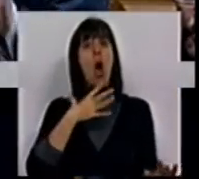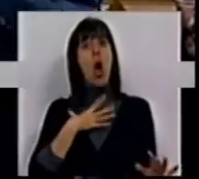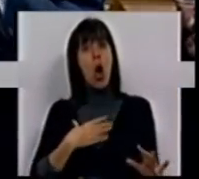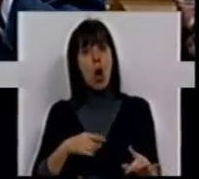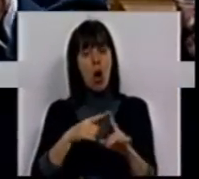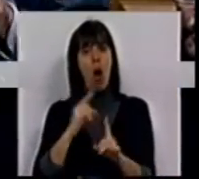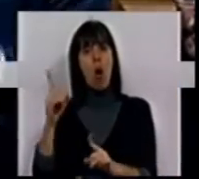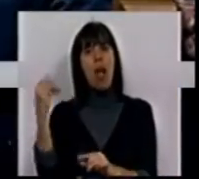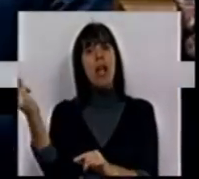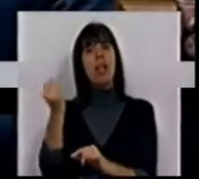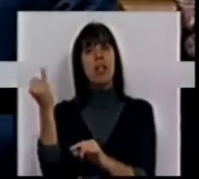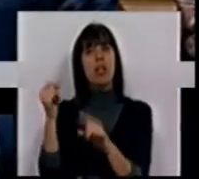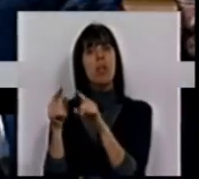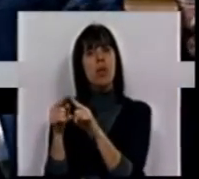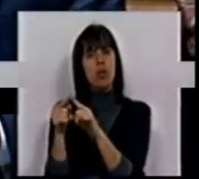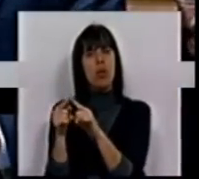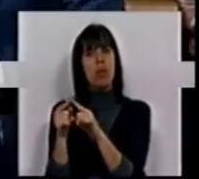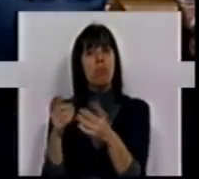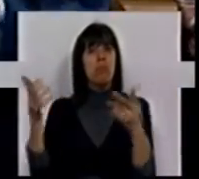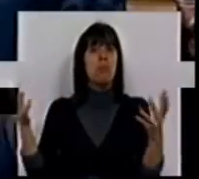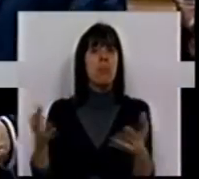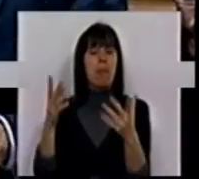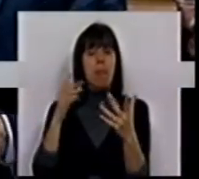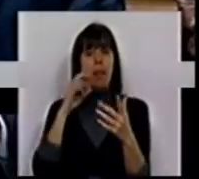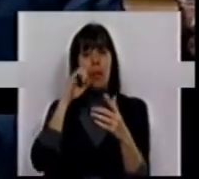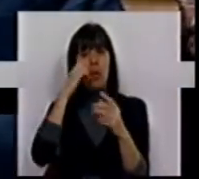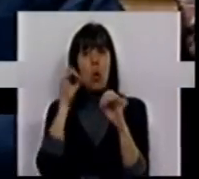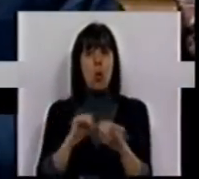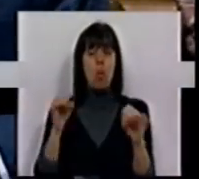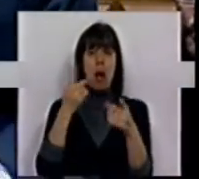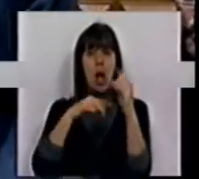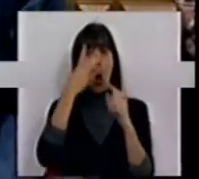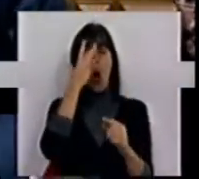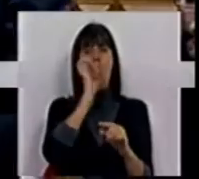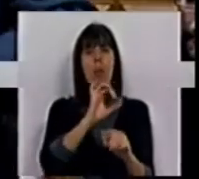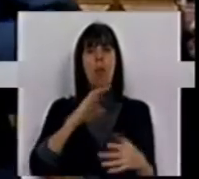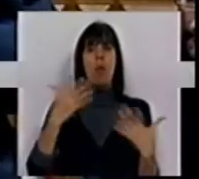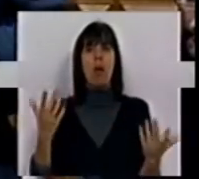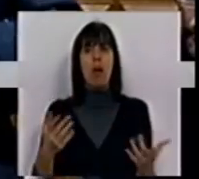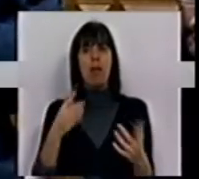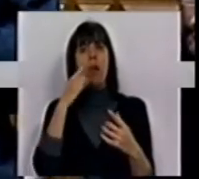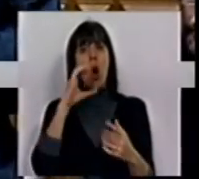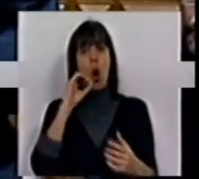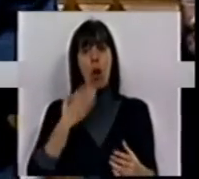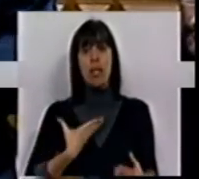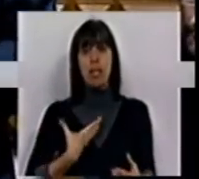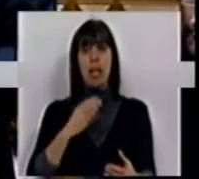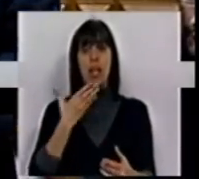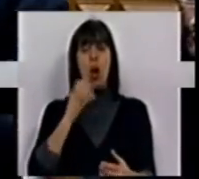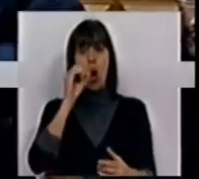de recorrer a instituições que, enfim, são insuspeitas do seu ponto de vista, a OCDE veio revelar que,